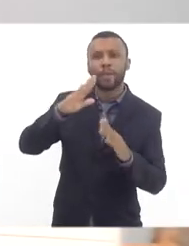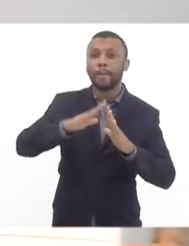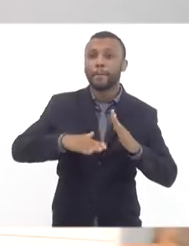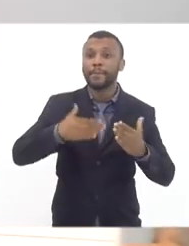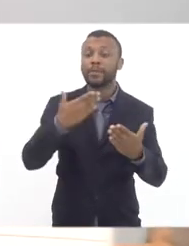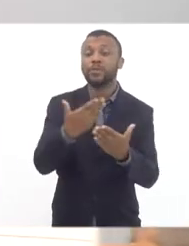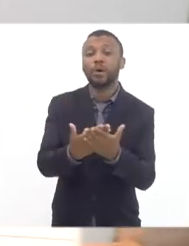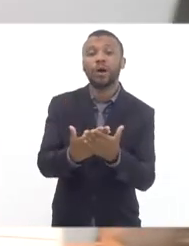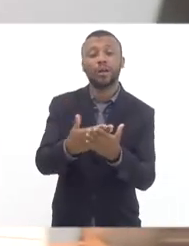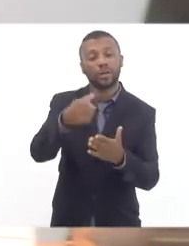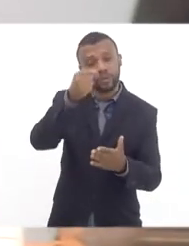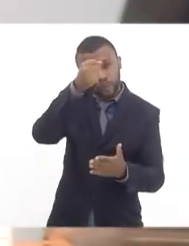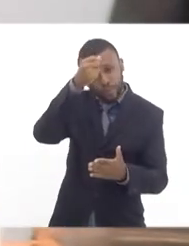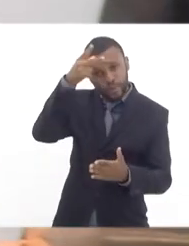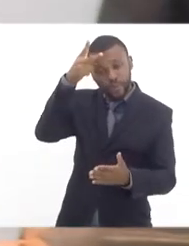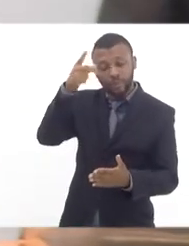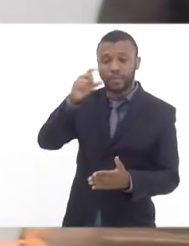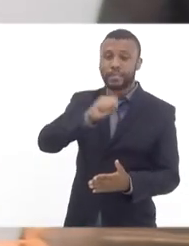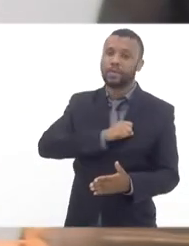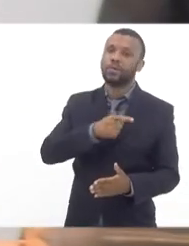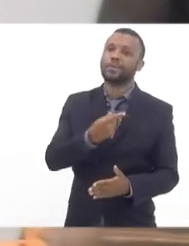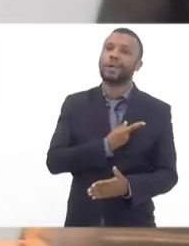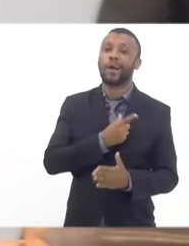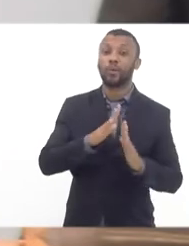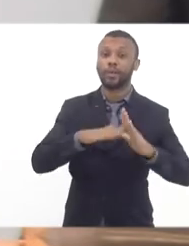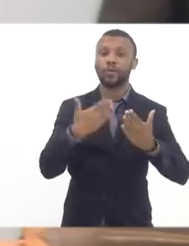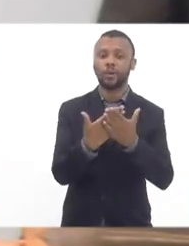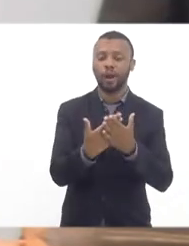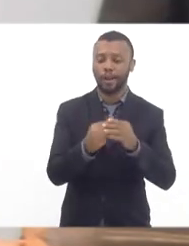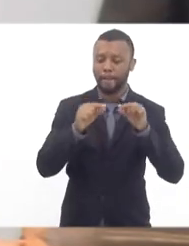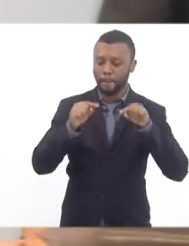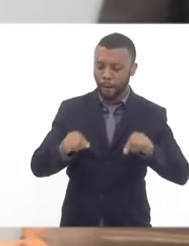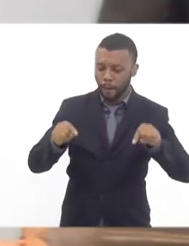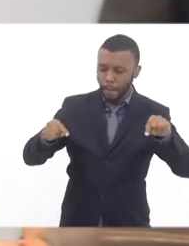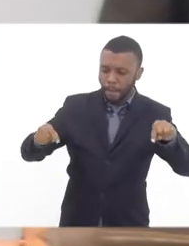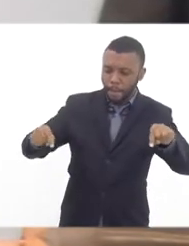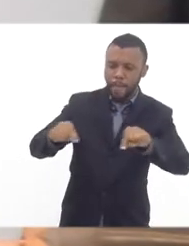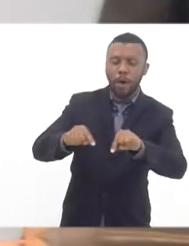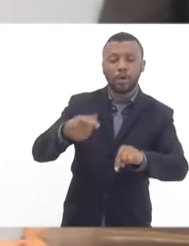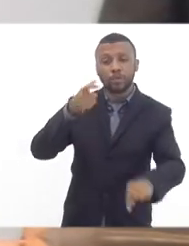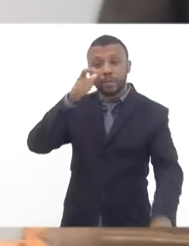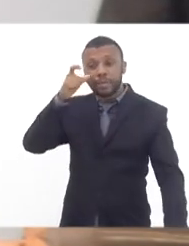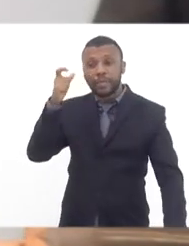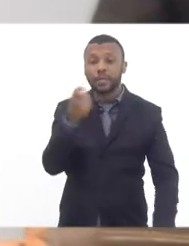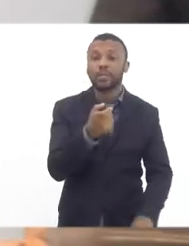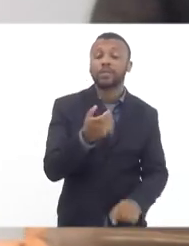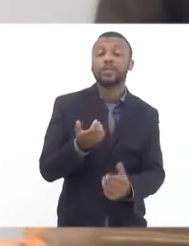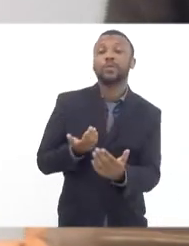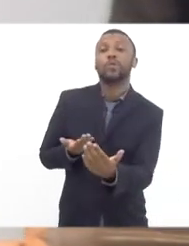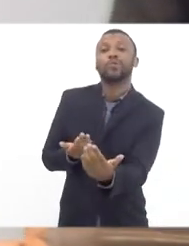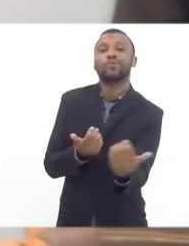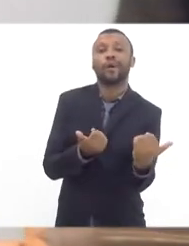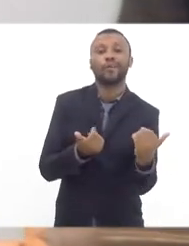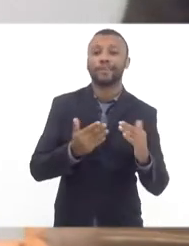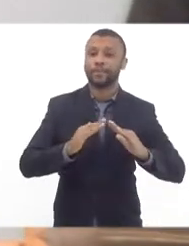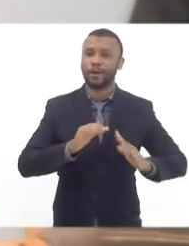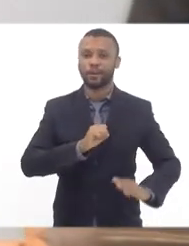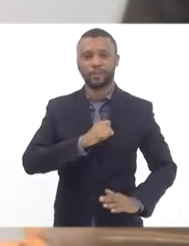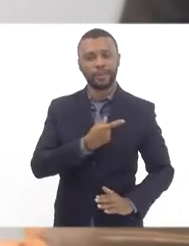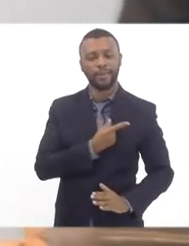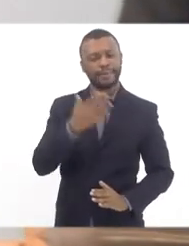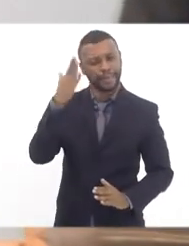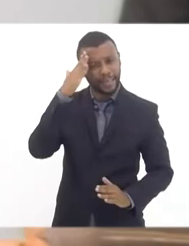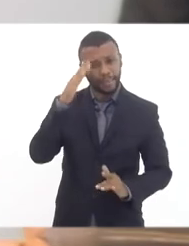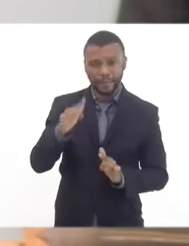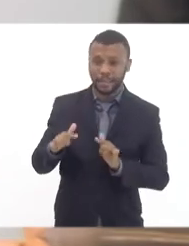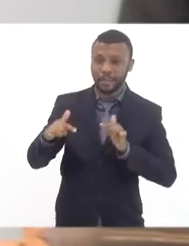São Gonçalo. Nosso grande interesse é que o jovem gonçalense saiba dessa ação, ele tenha conhecimento desses